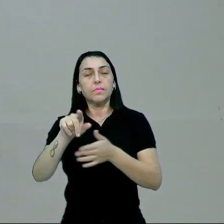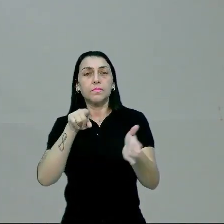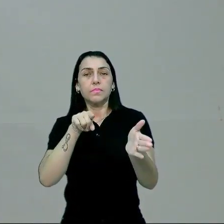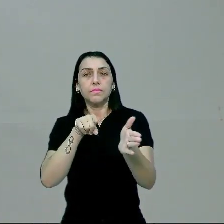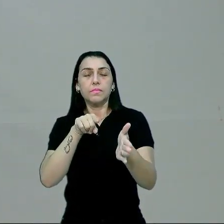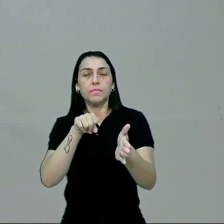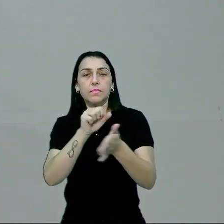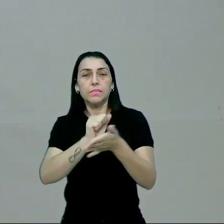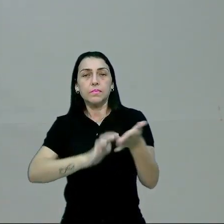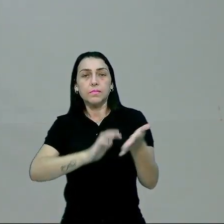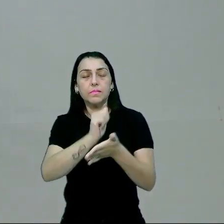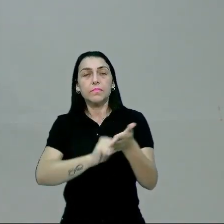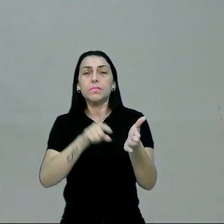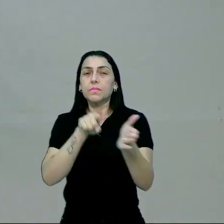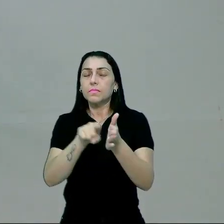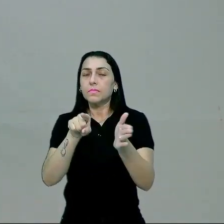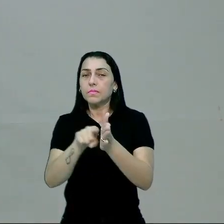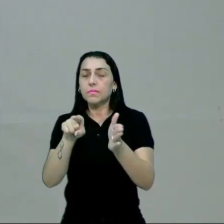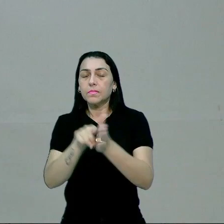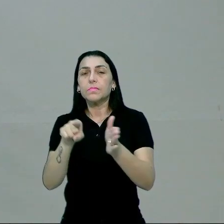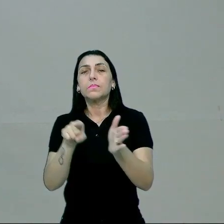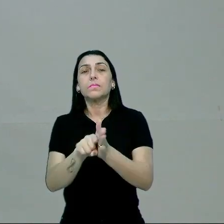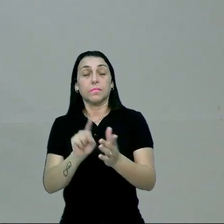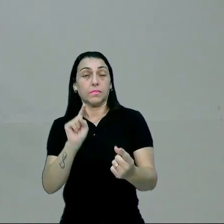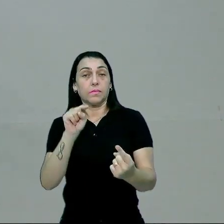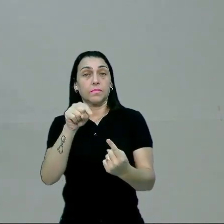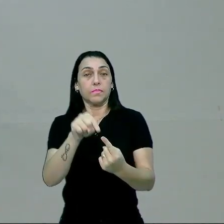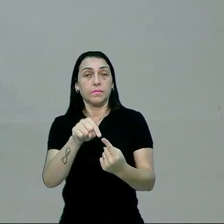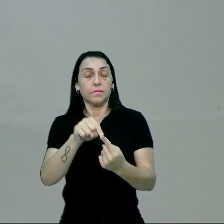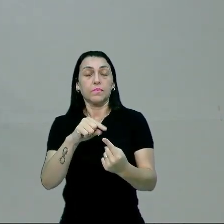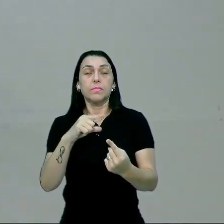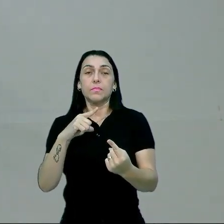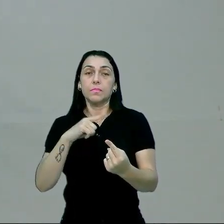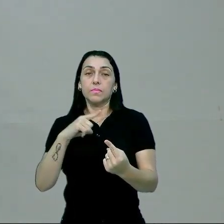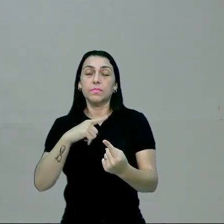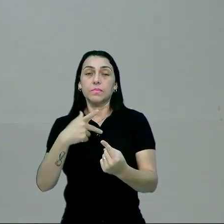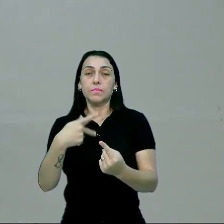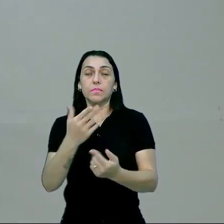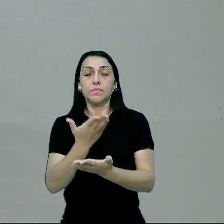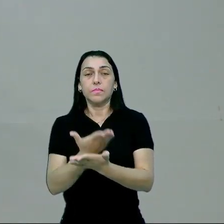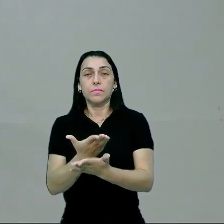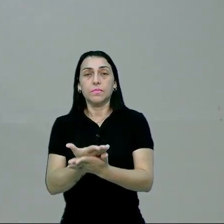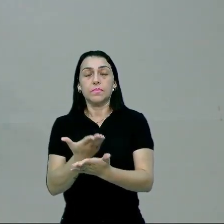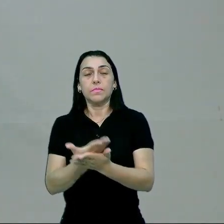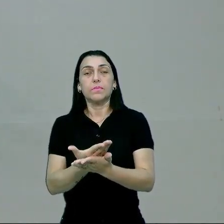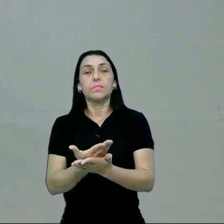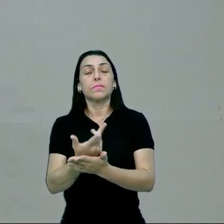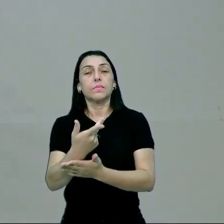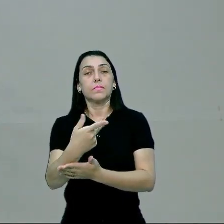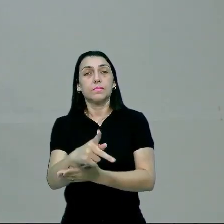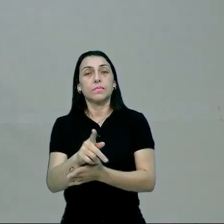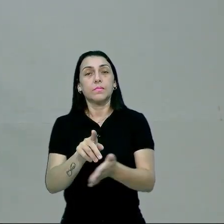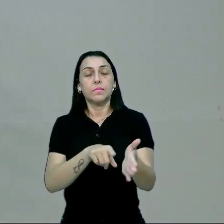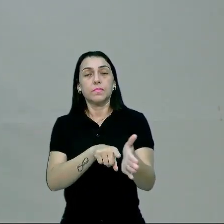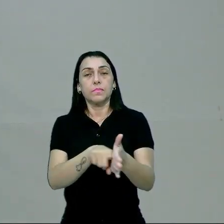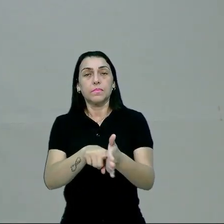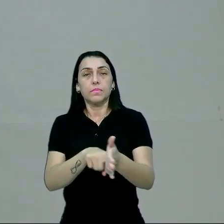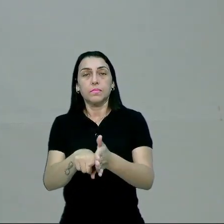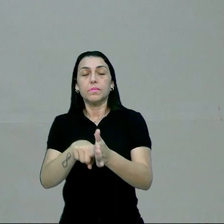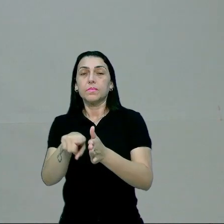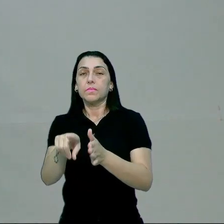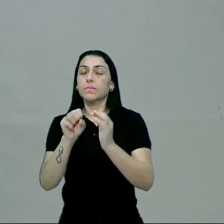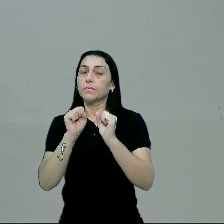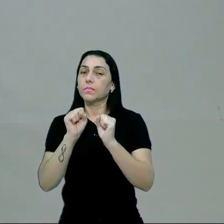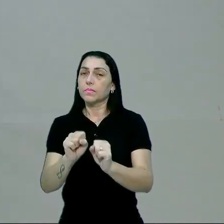exercícios com questões objetivas e que, através do seu estudo, através da sua pesquisa, você